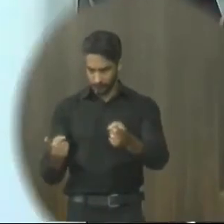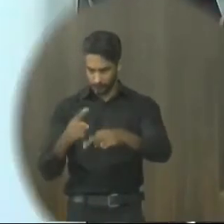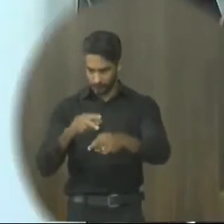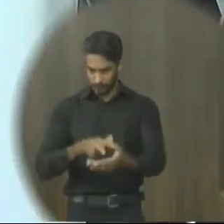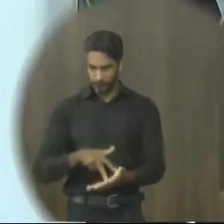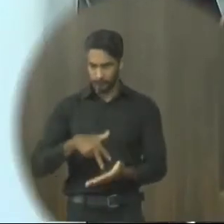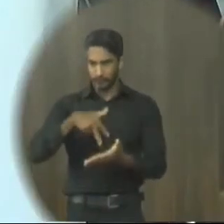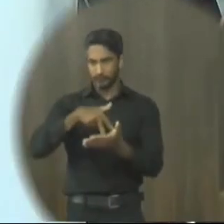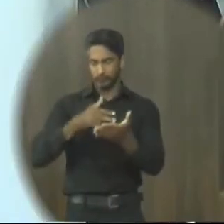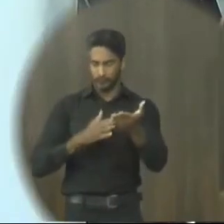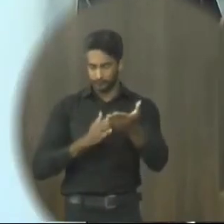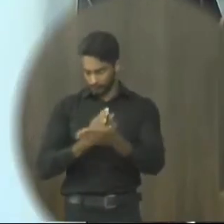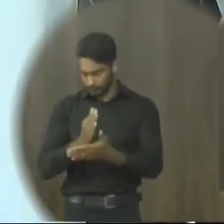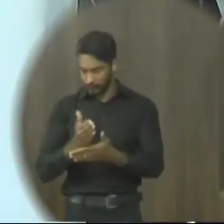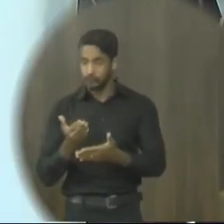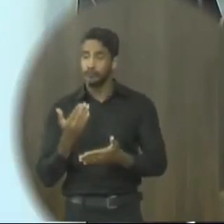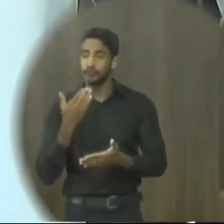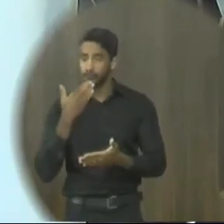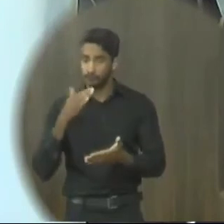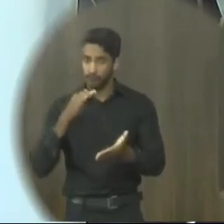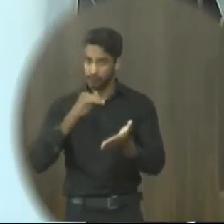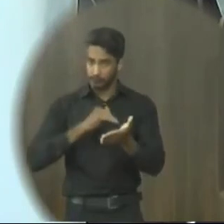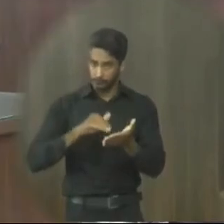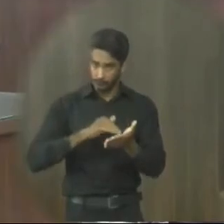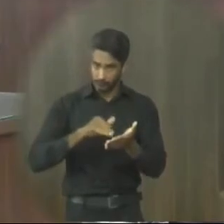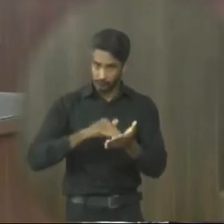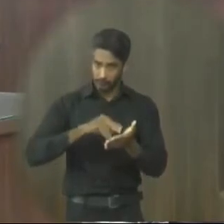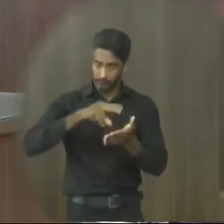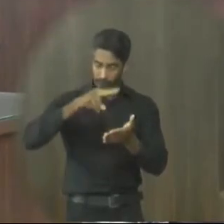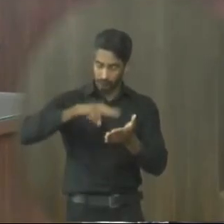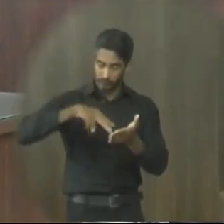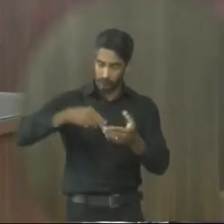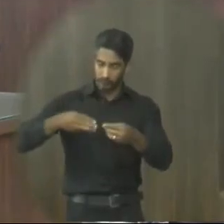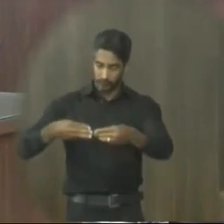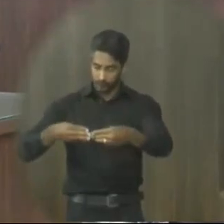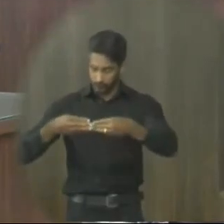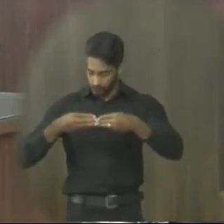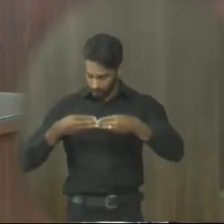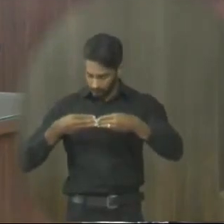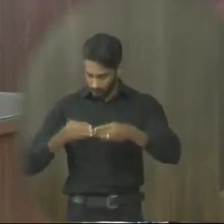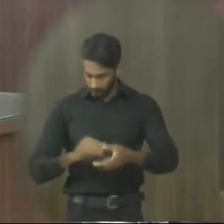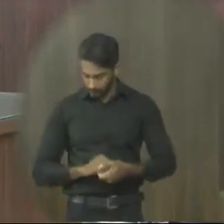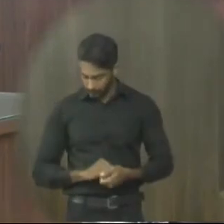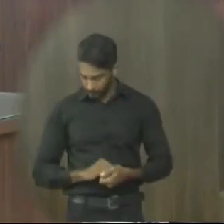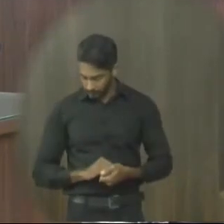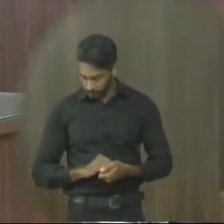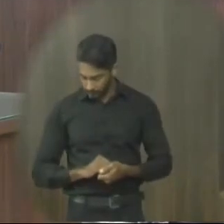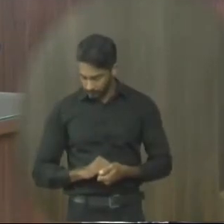levantem. Aprovado. Solicito ao seu secretário que faça a leitura das moções.